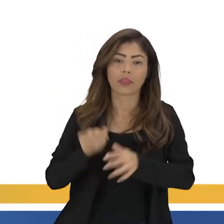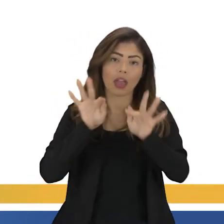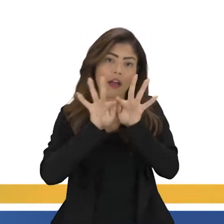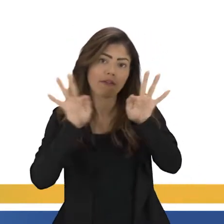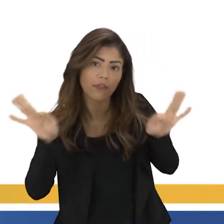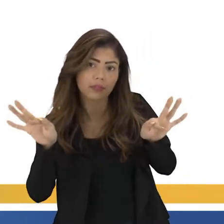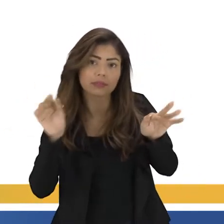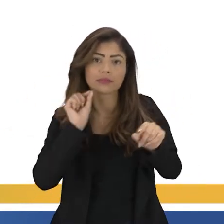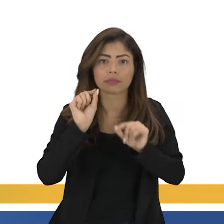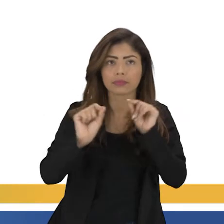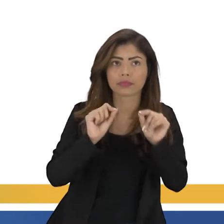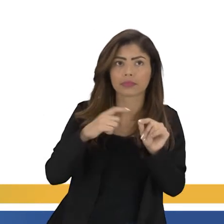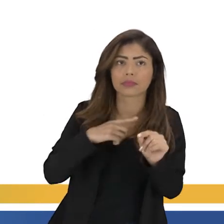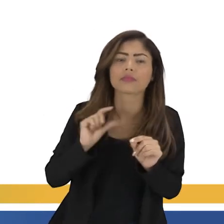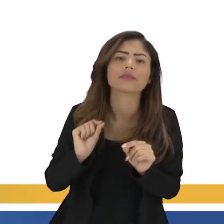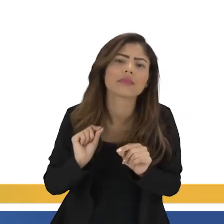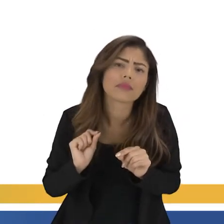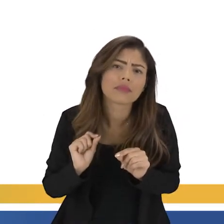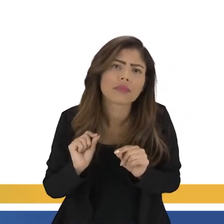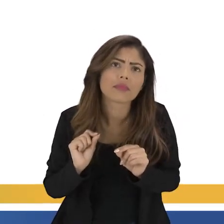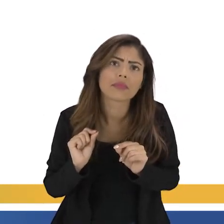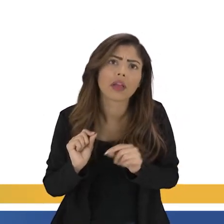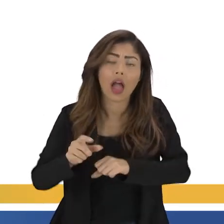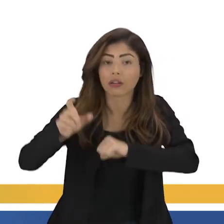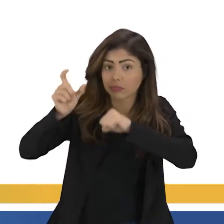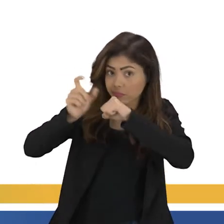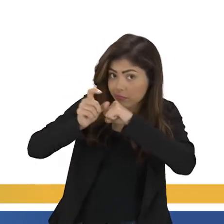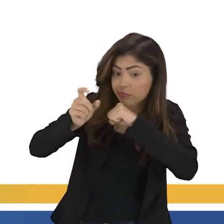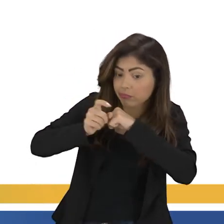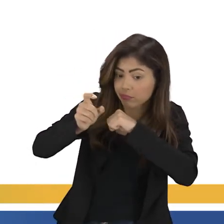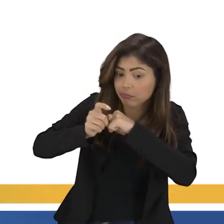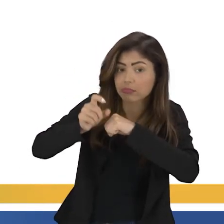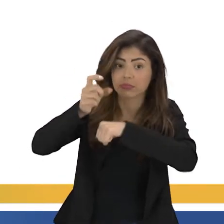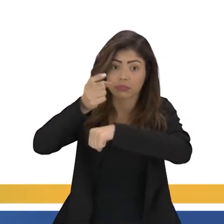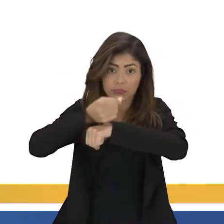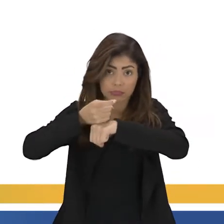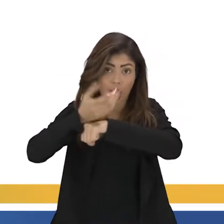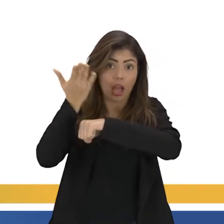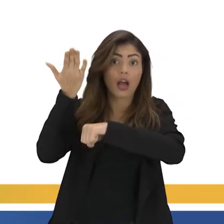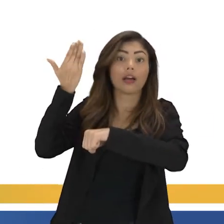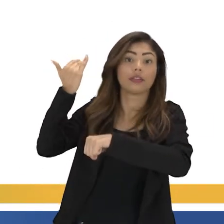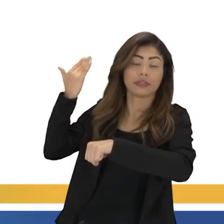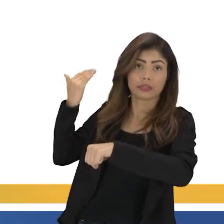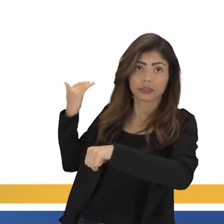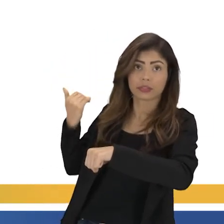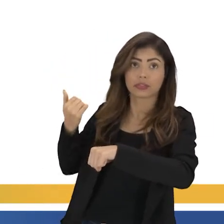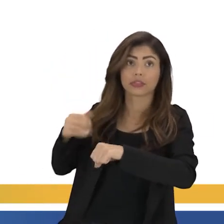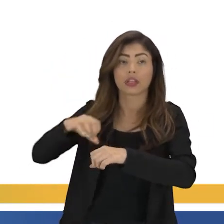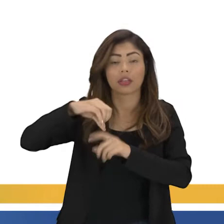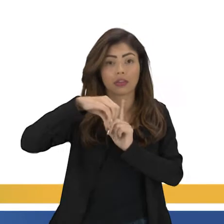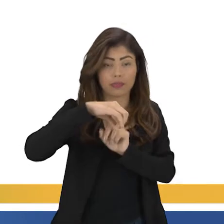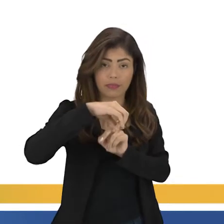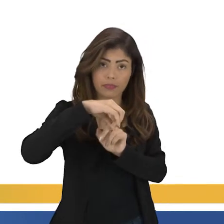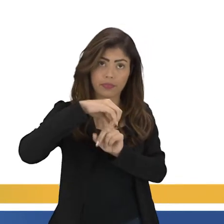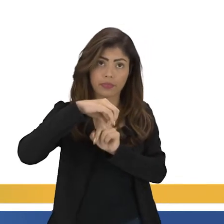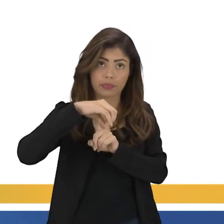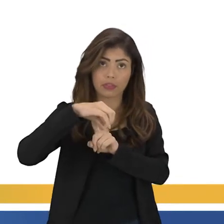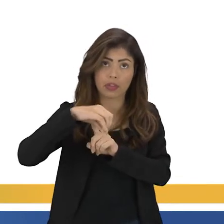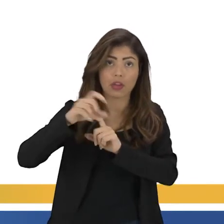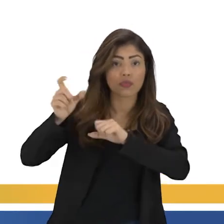Na oração 8, nós temos o adjetivo antes do substantivo. E na 9, nós temos